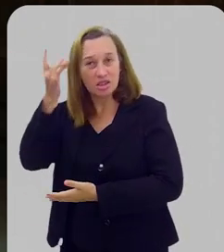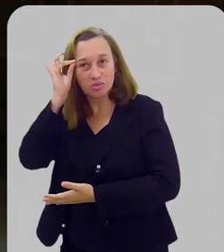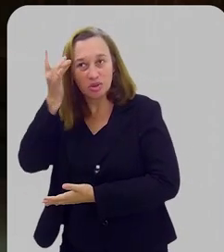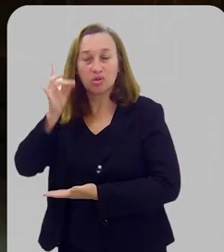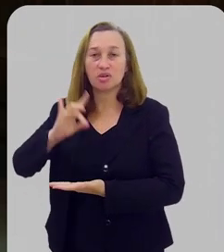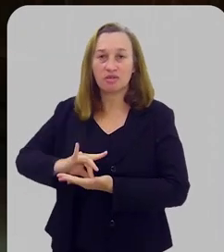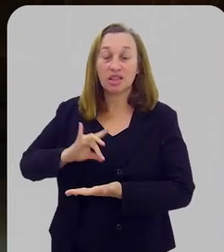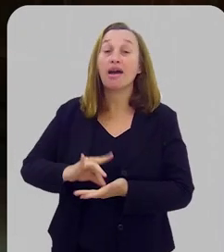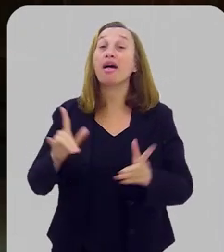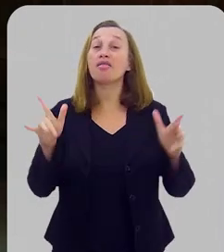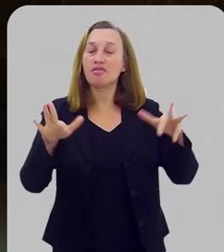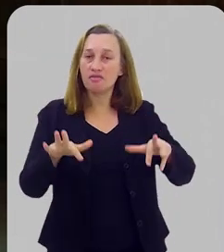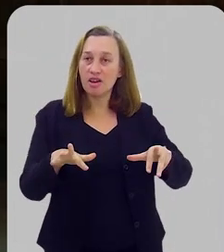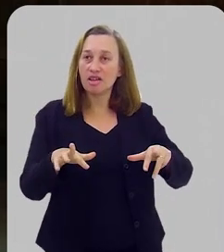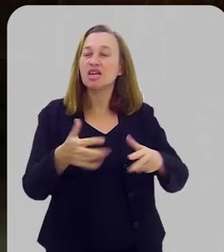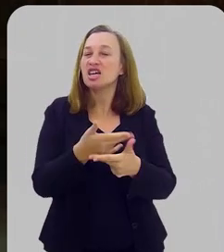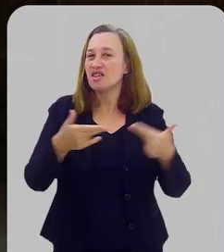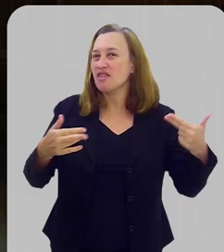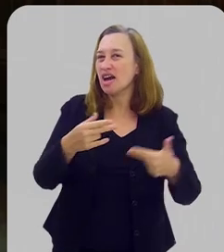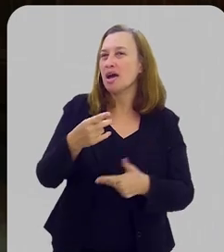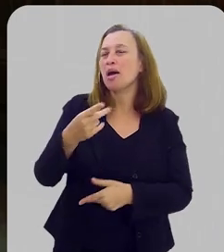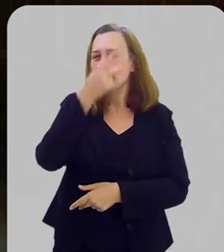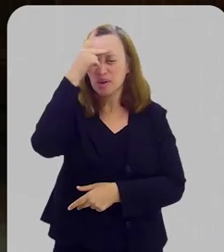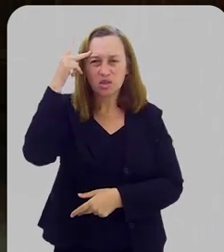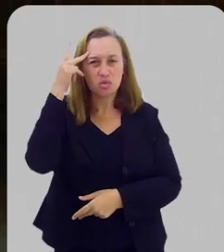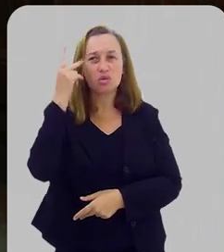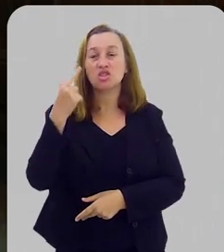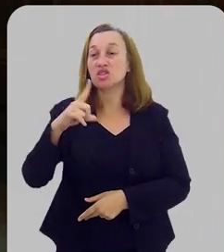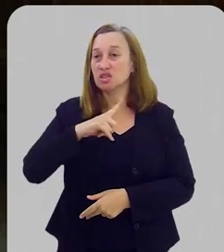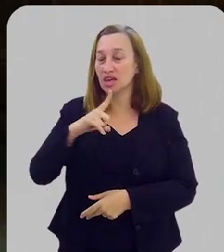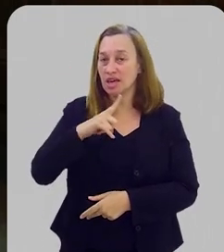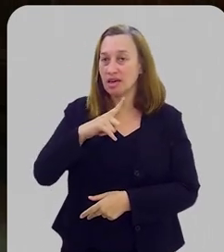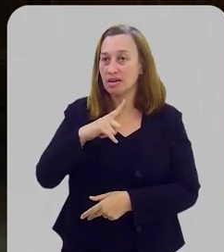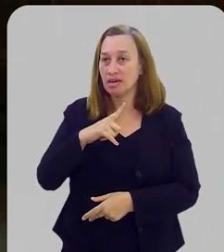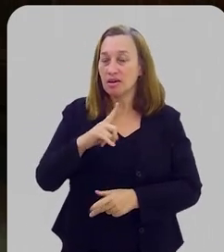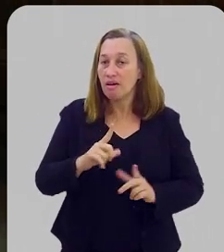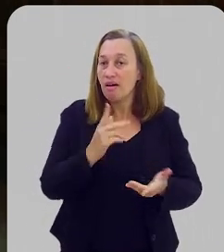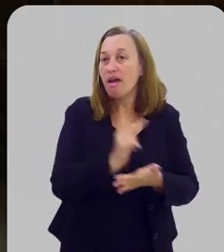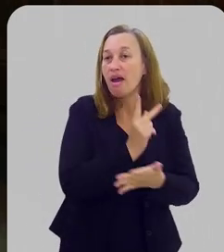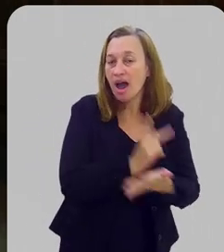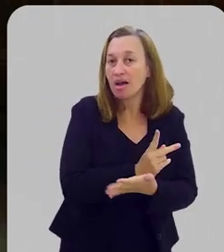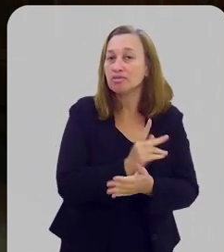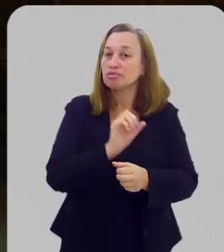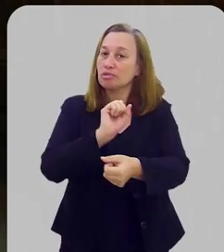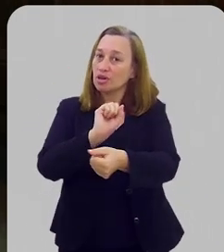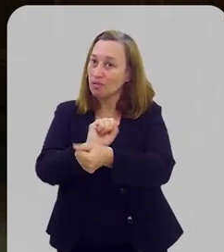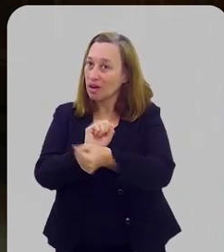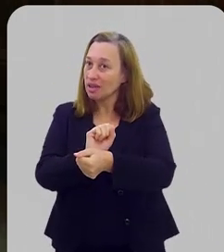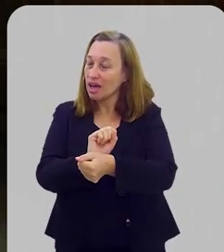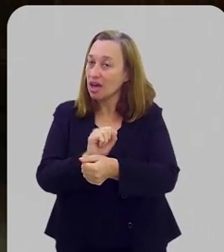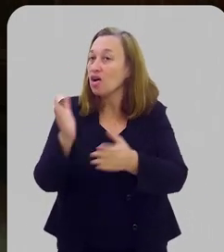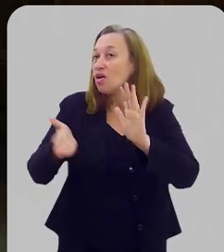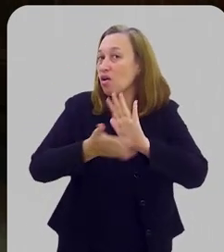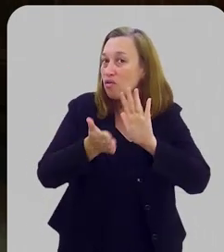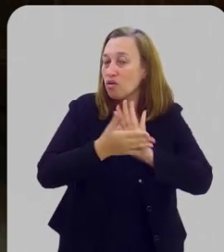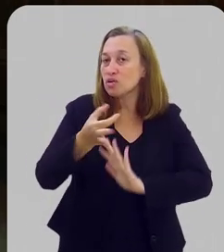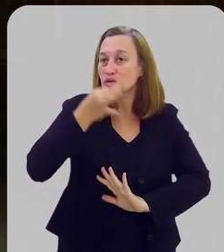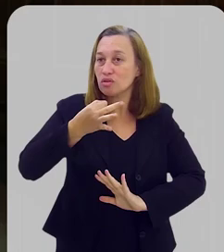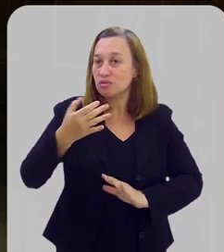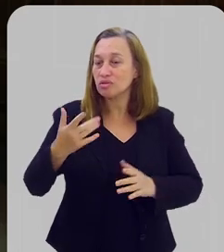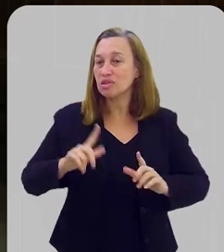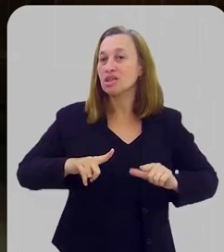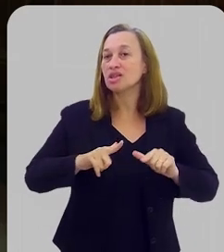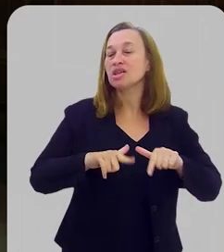espírito e em verdade Aí está a diferença onde muita gente tem entrado em uma